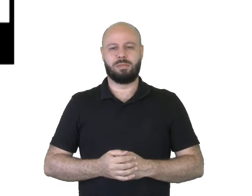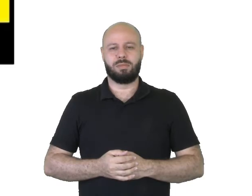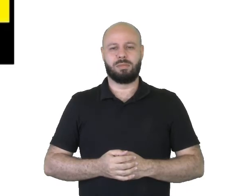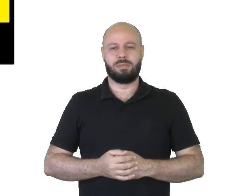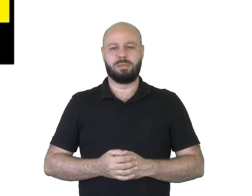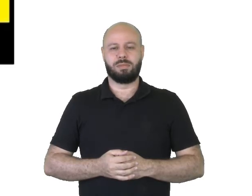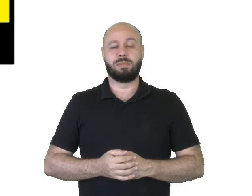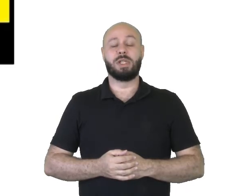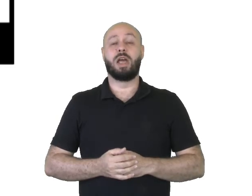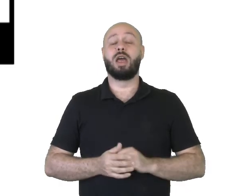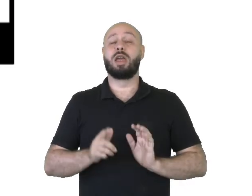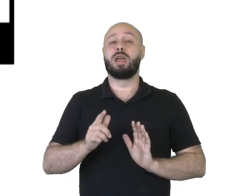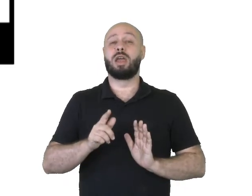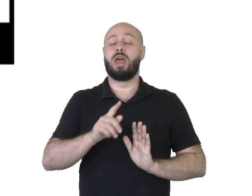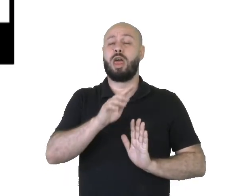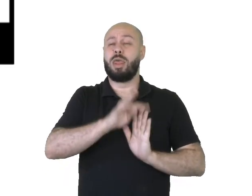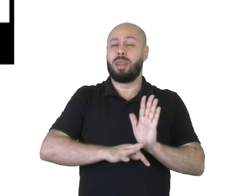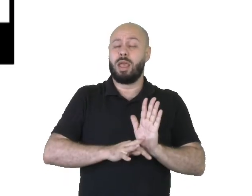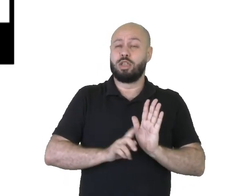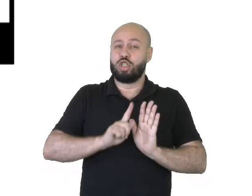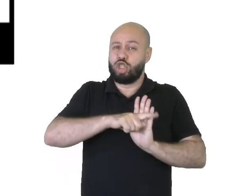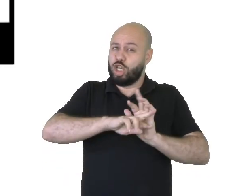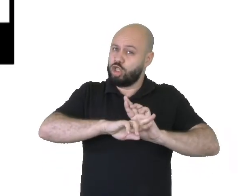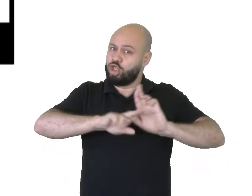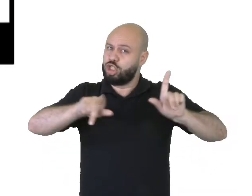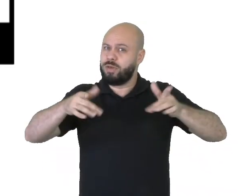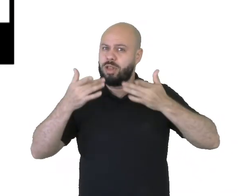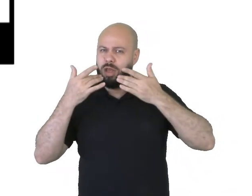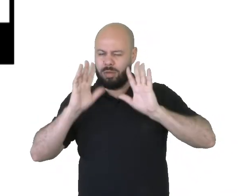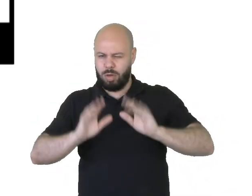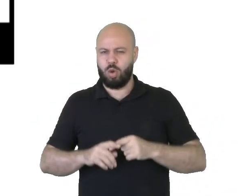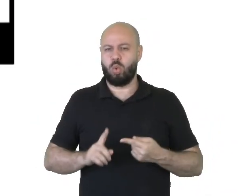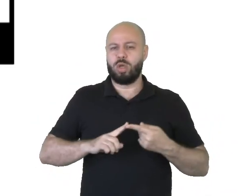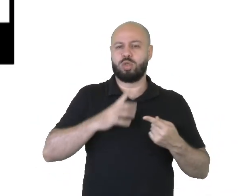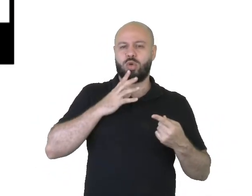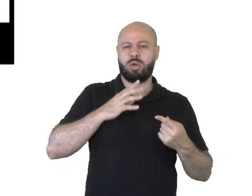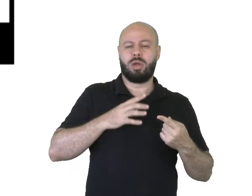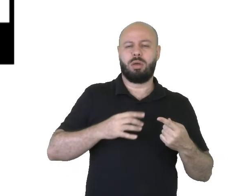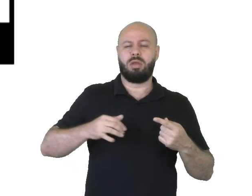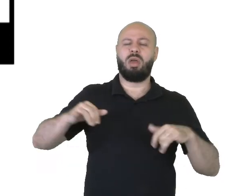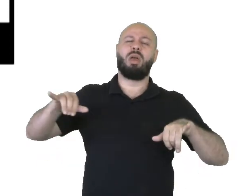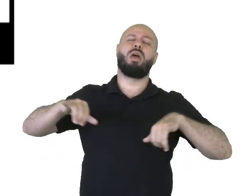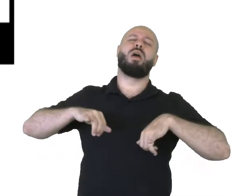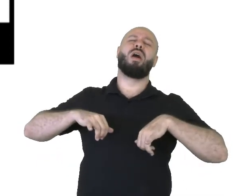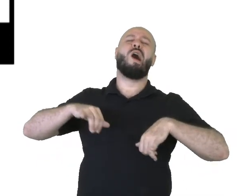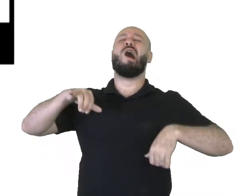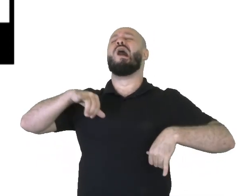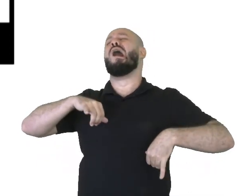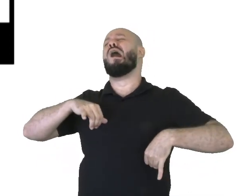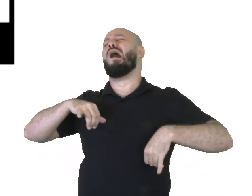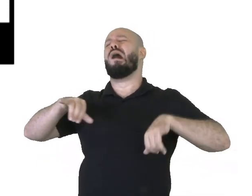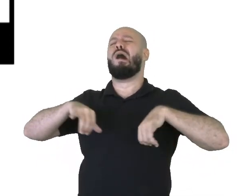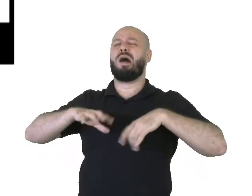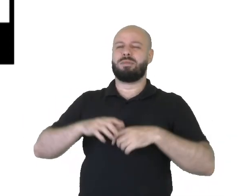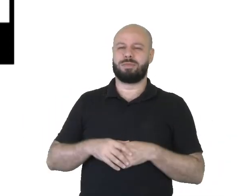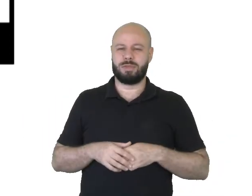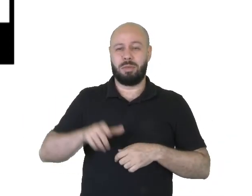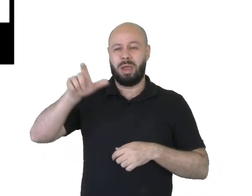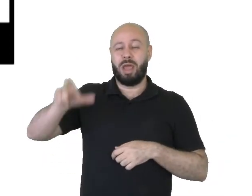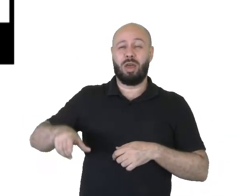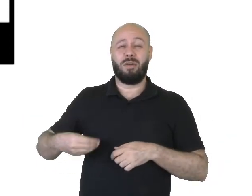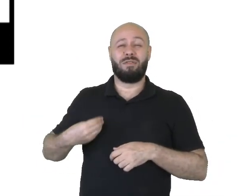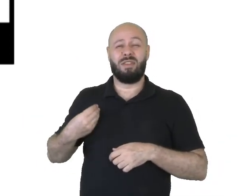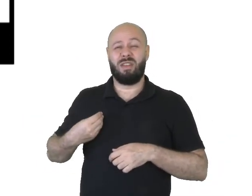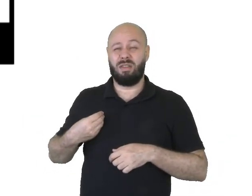O texto teatral também possui gêneros diferentes. Os mais conhecidos são a tragédia, onde os personagens vivem constantemente